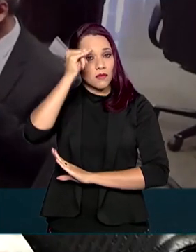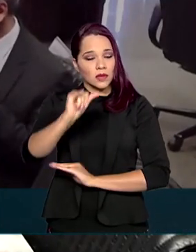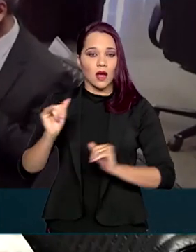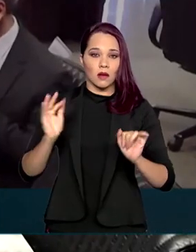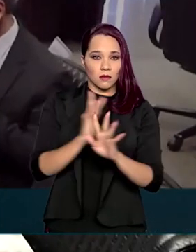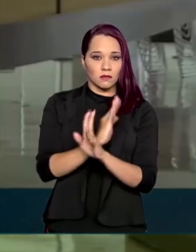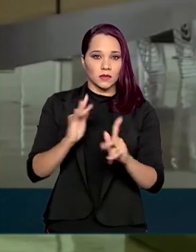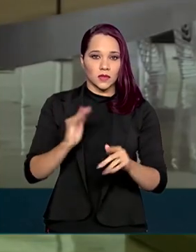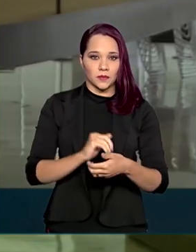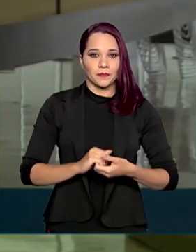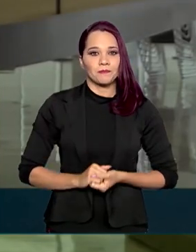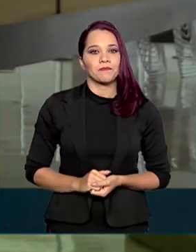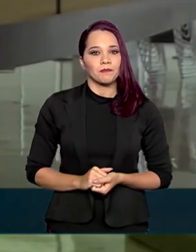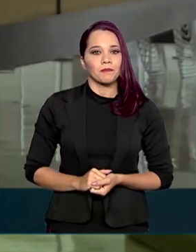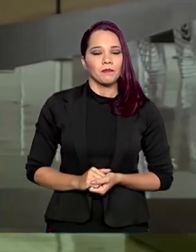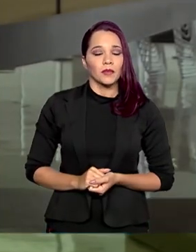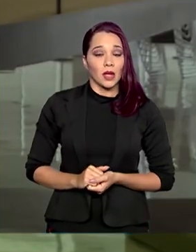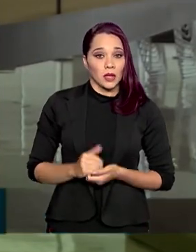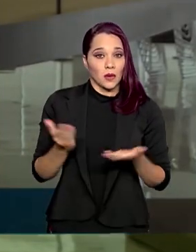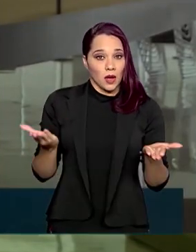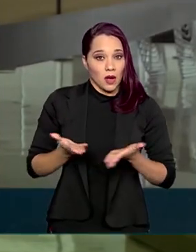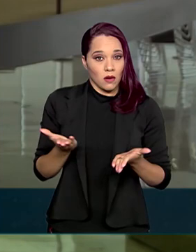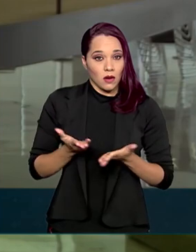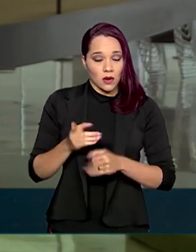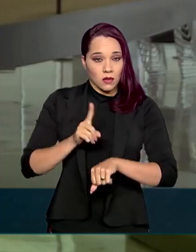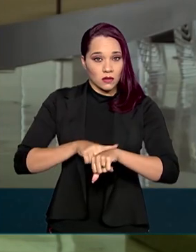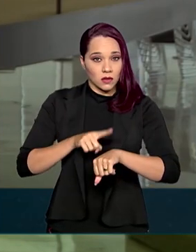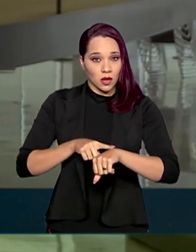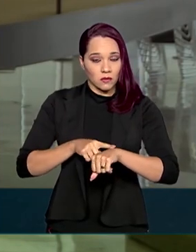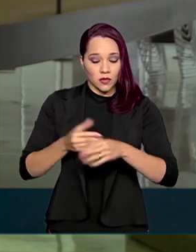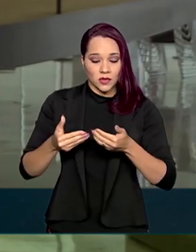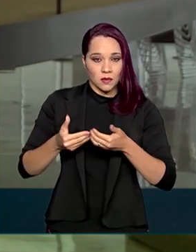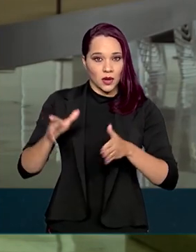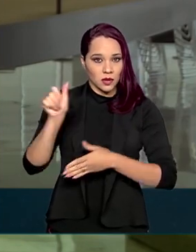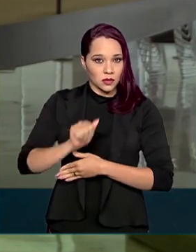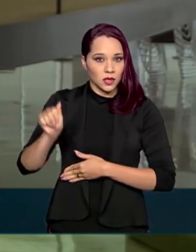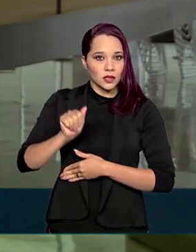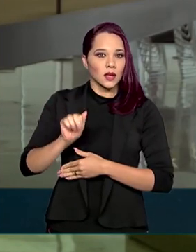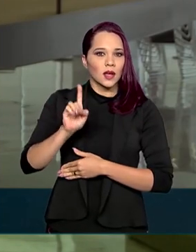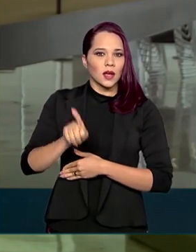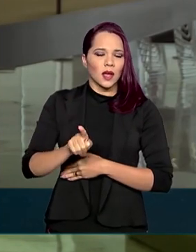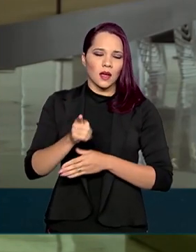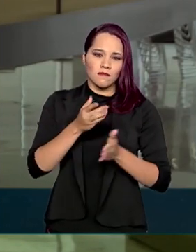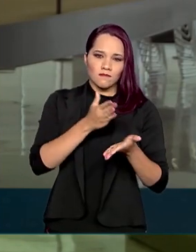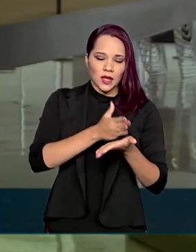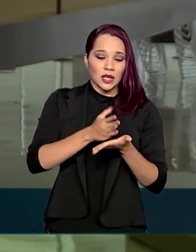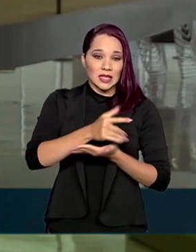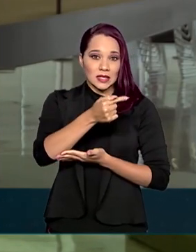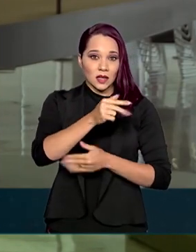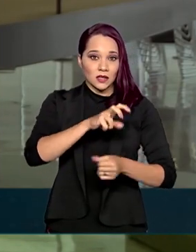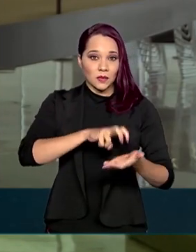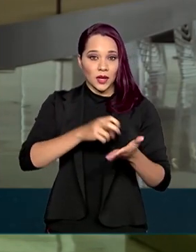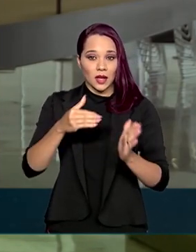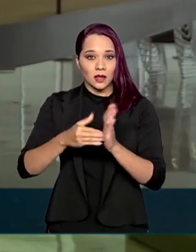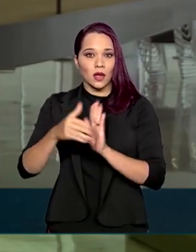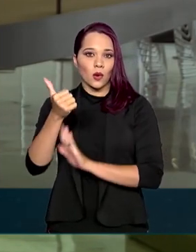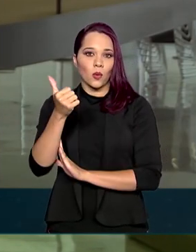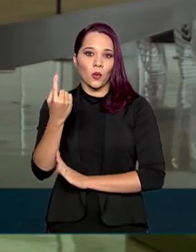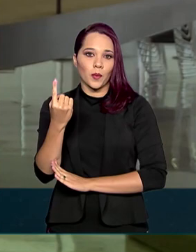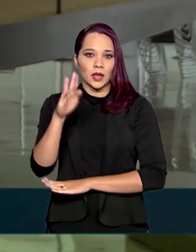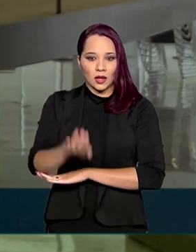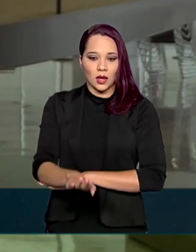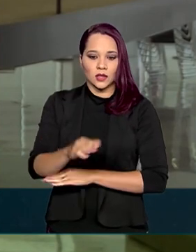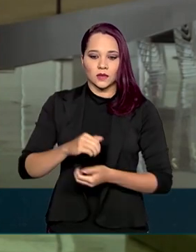aglomerações. Nesse primeiro momento, o tempo de funcionamento das agências será parcial, das sete da manhã a uma da